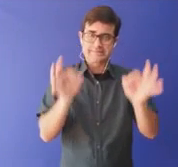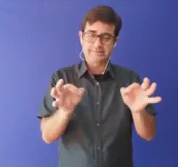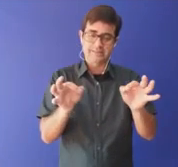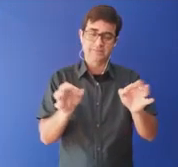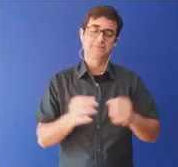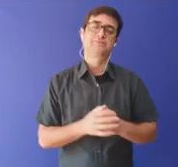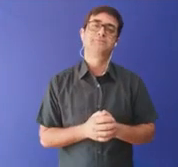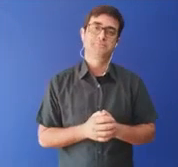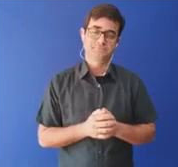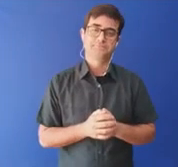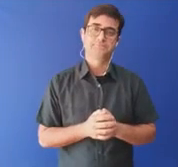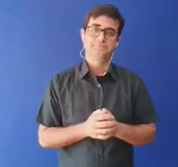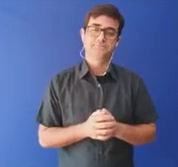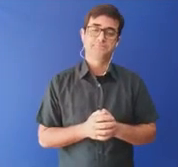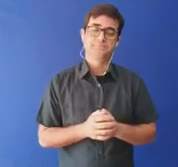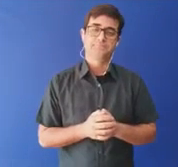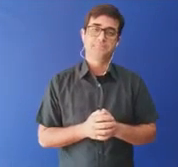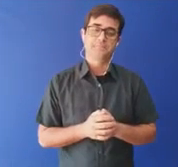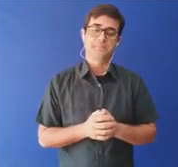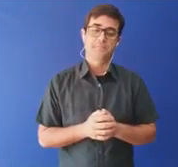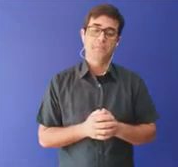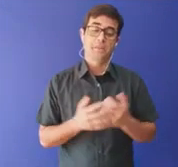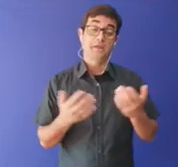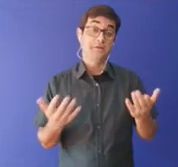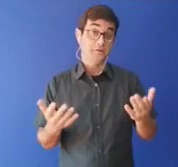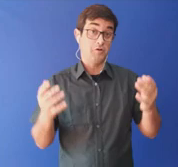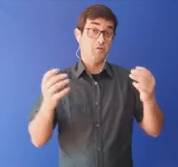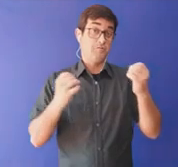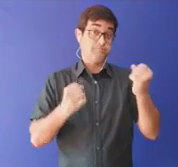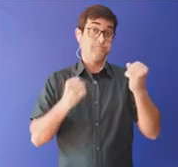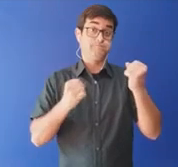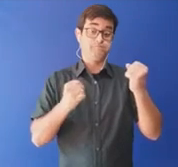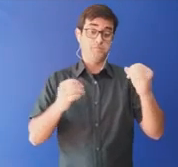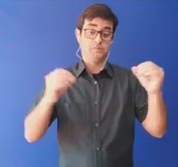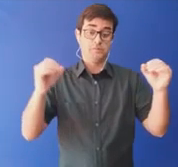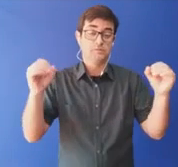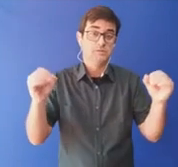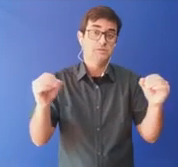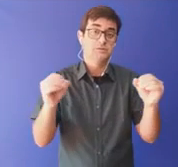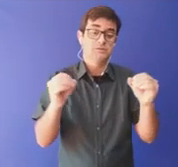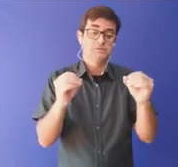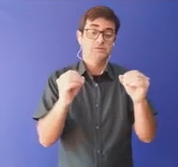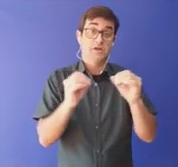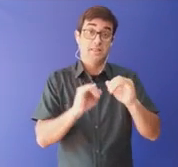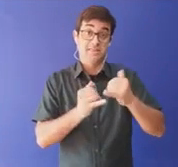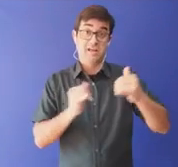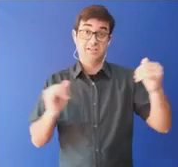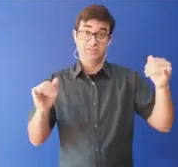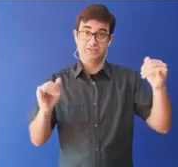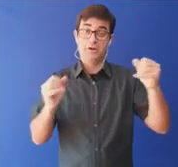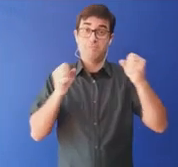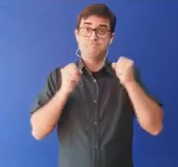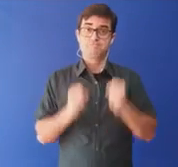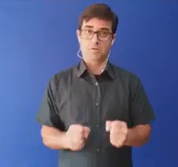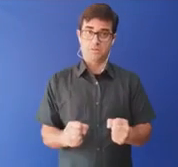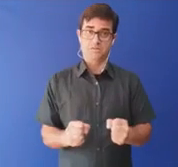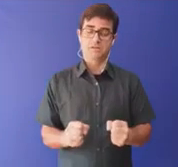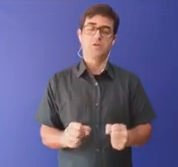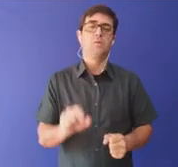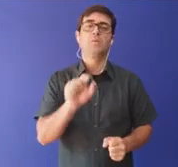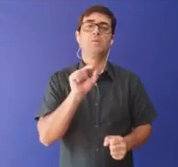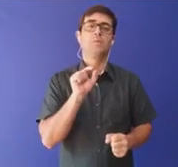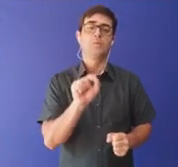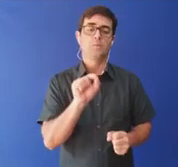para a ligação química. Este poço de energia potencial aqui, que eu